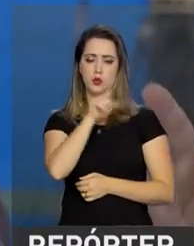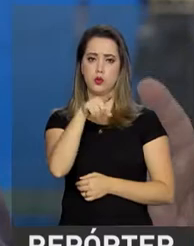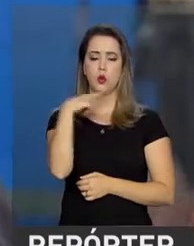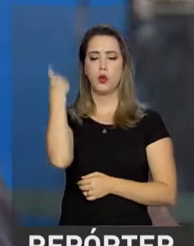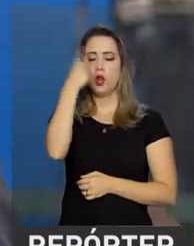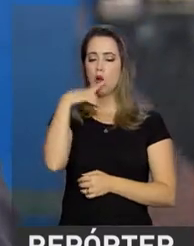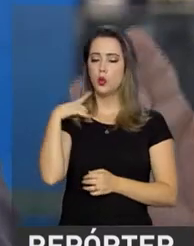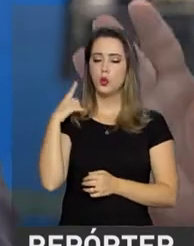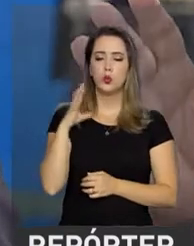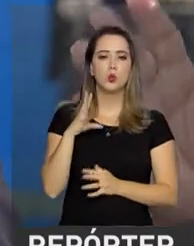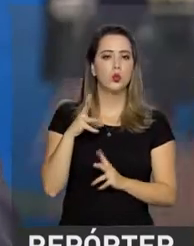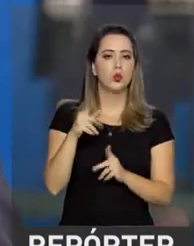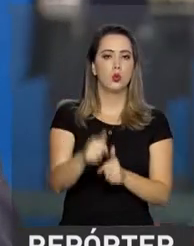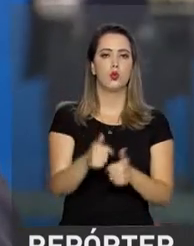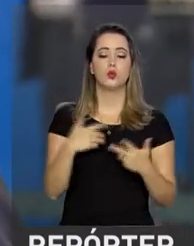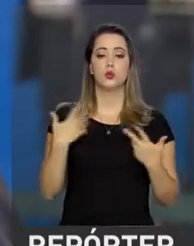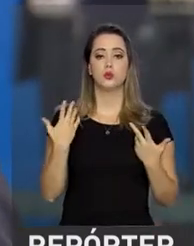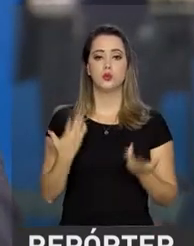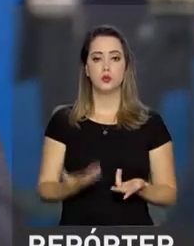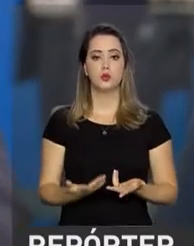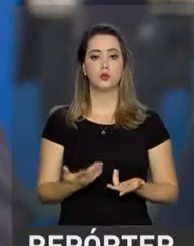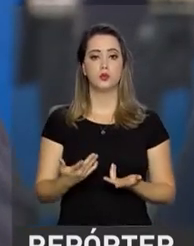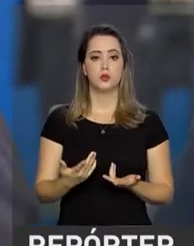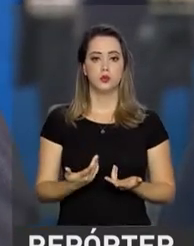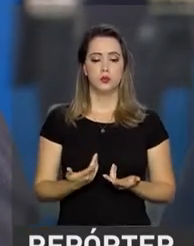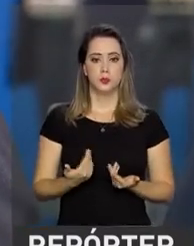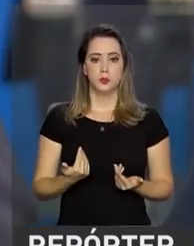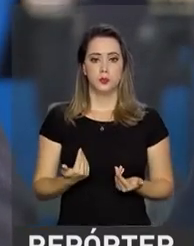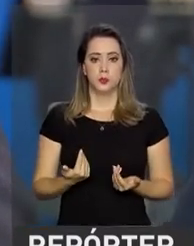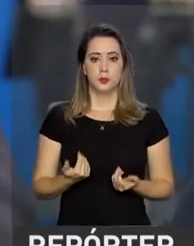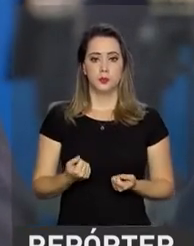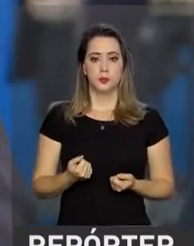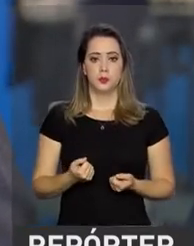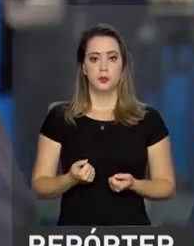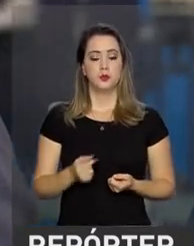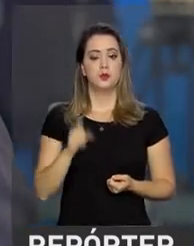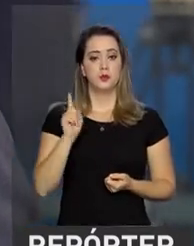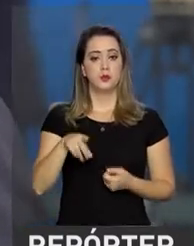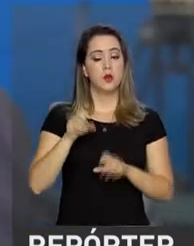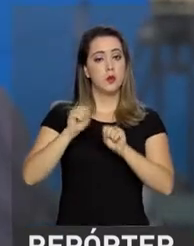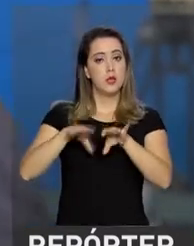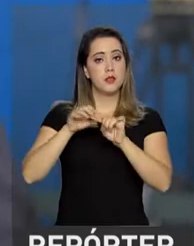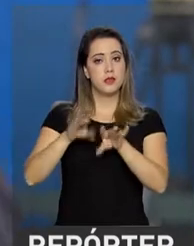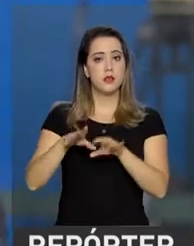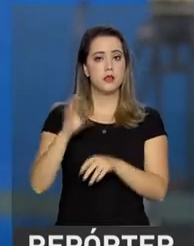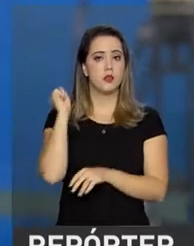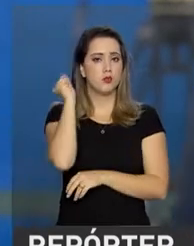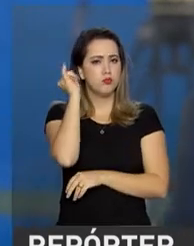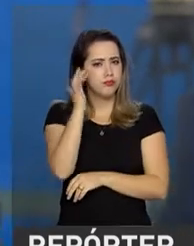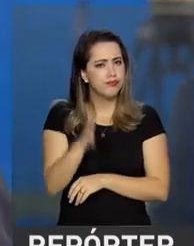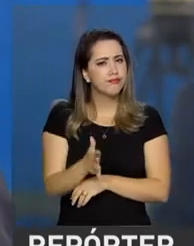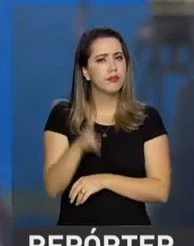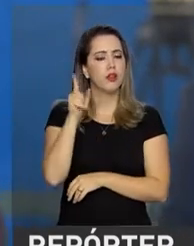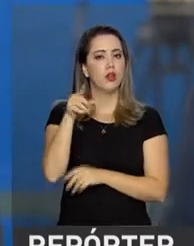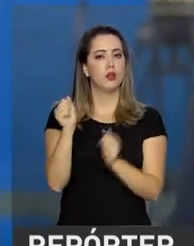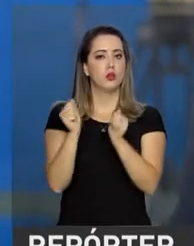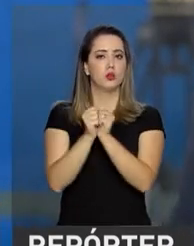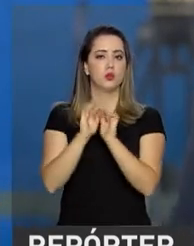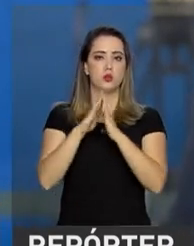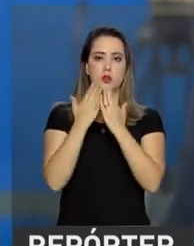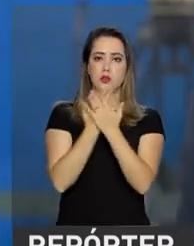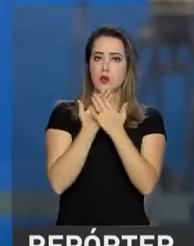tempo integral, uma escola integral, né? É o ensino integral numa escola em tempo